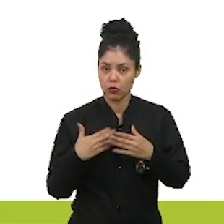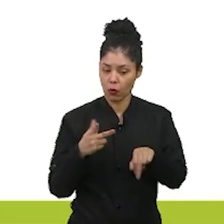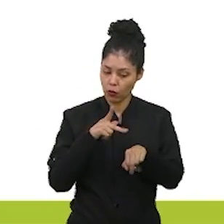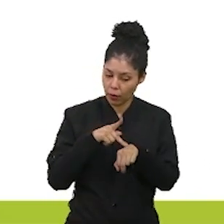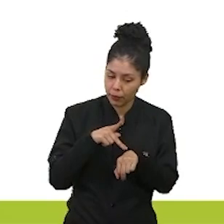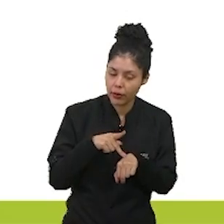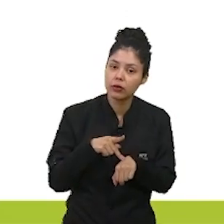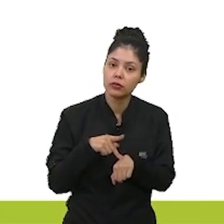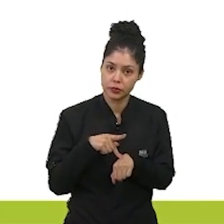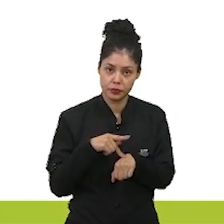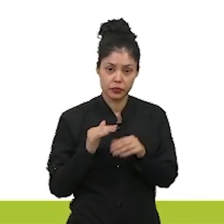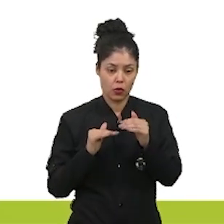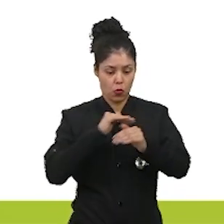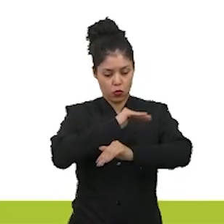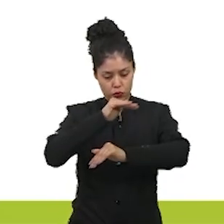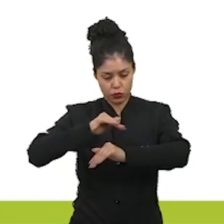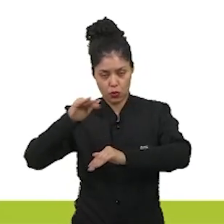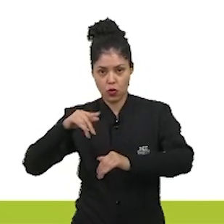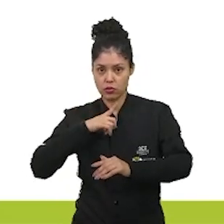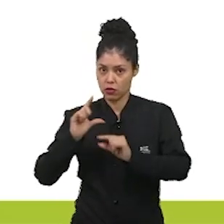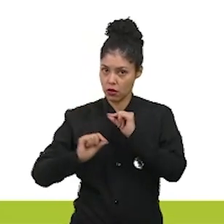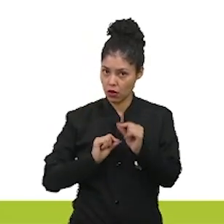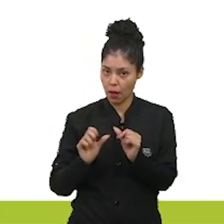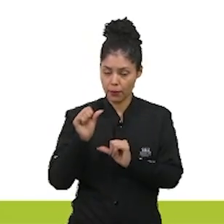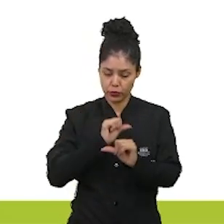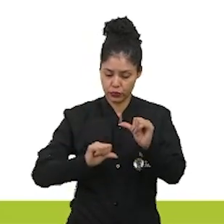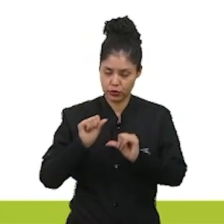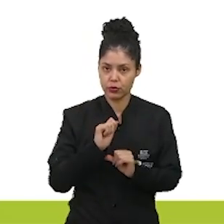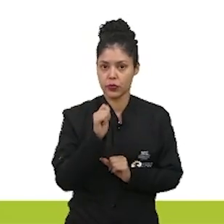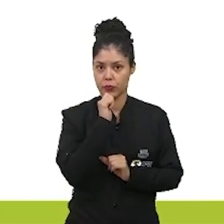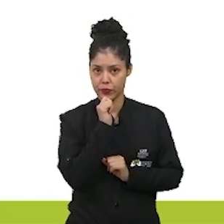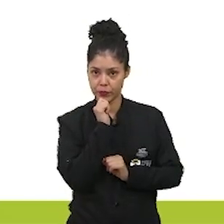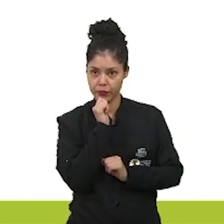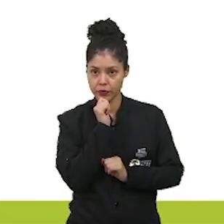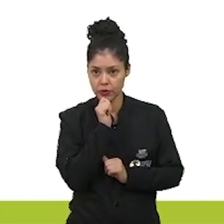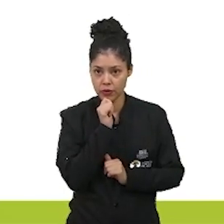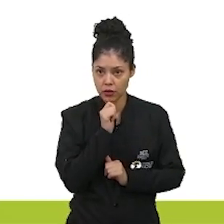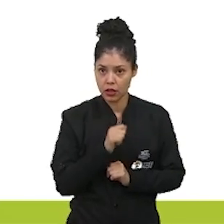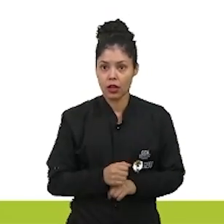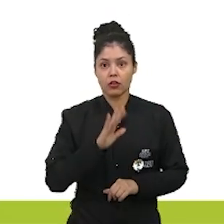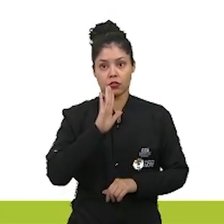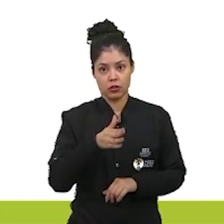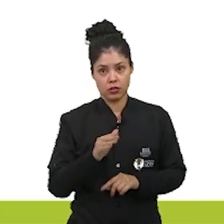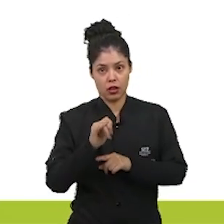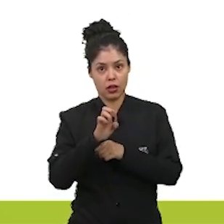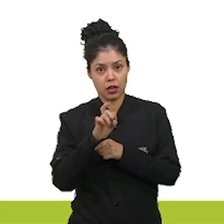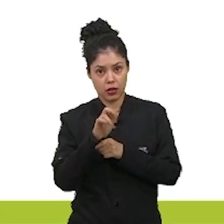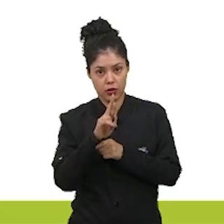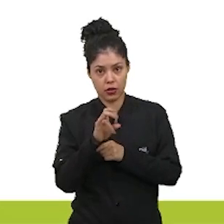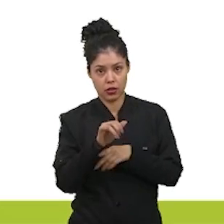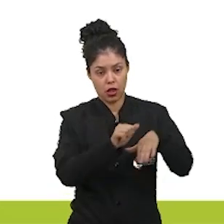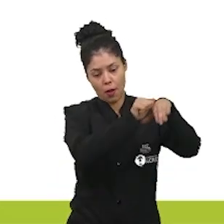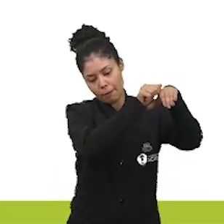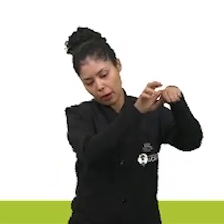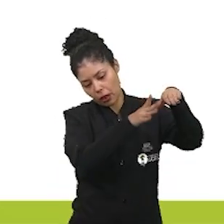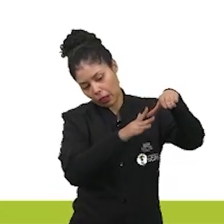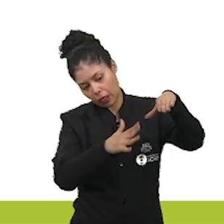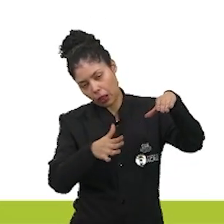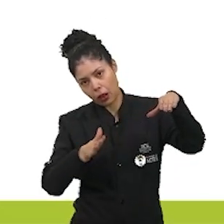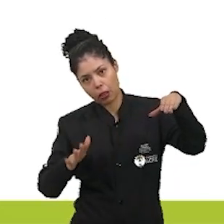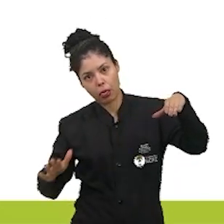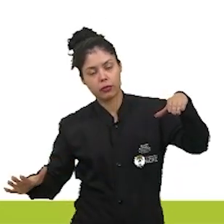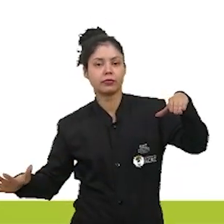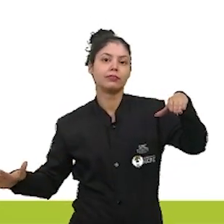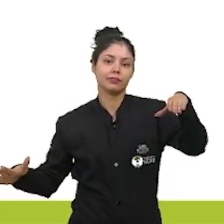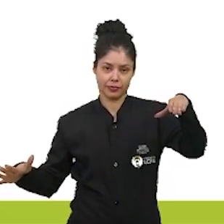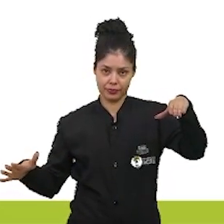aquele relevo, ele vai sofrer ali a sua modificação. E a erosão é o transporte desse material